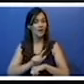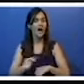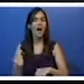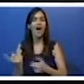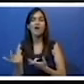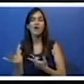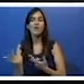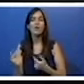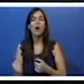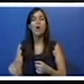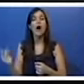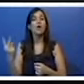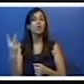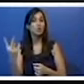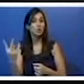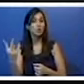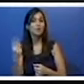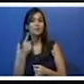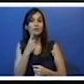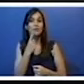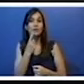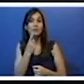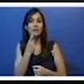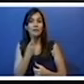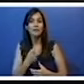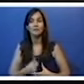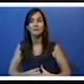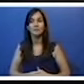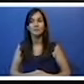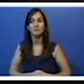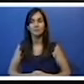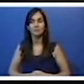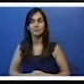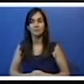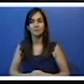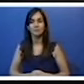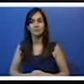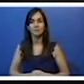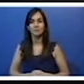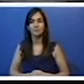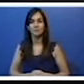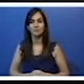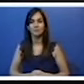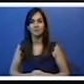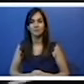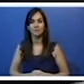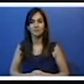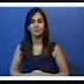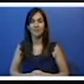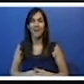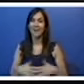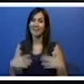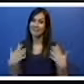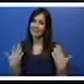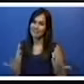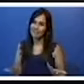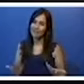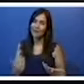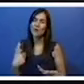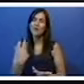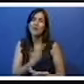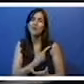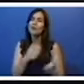igual a duas vermelhas a Lilás igual a duas vermelhas e então